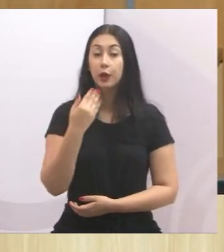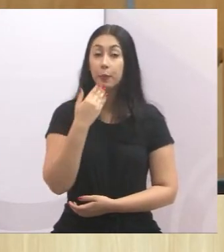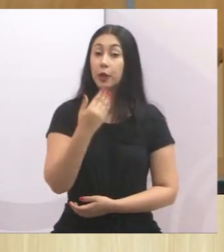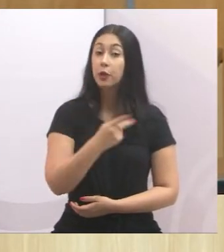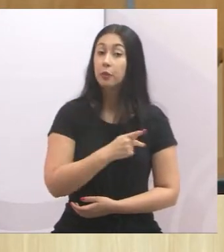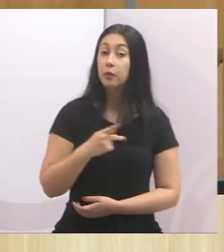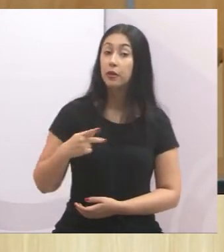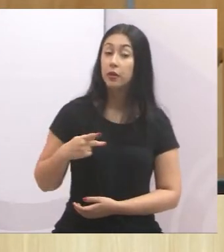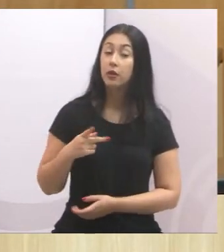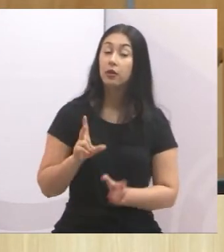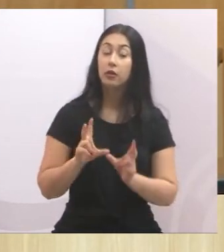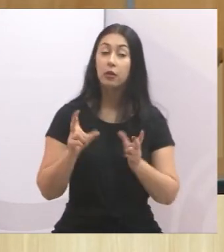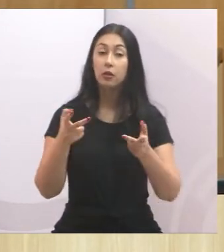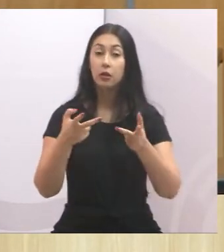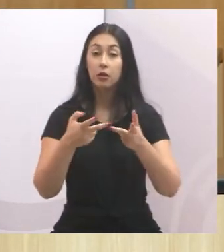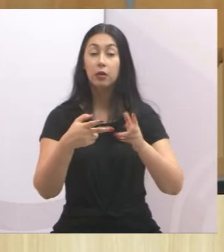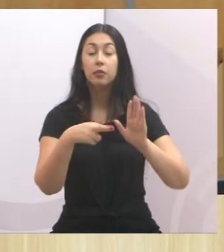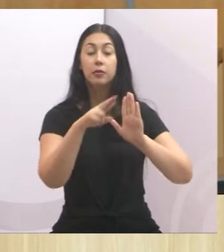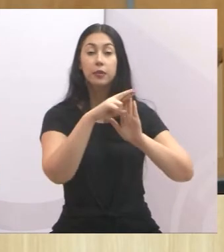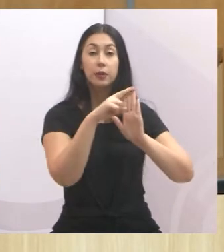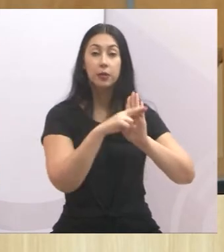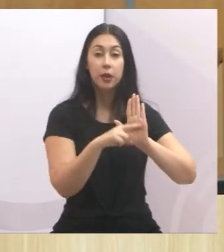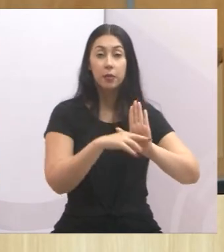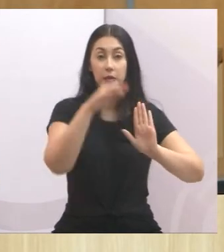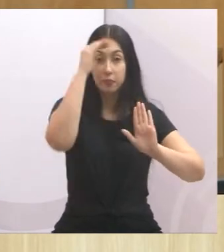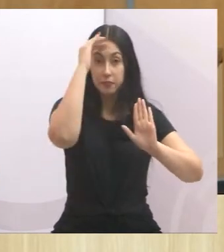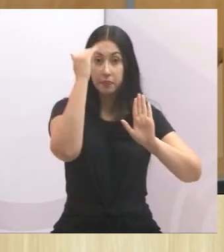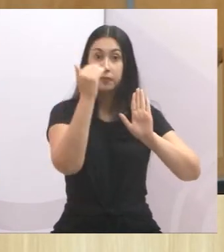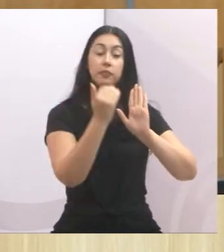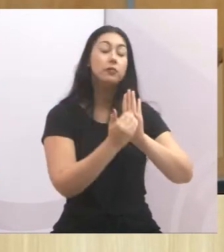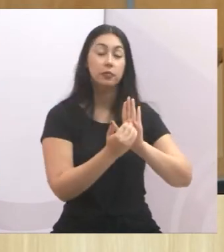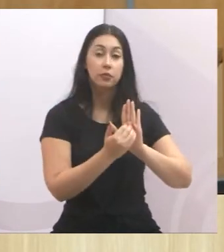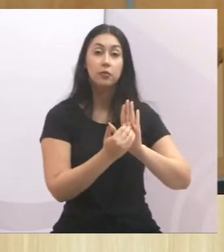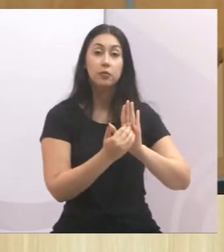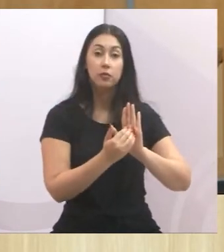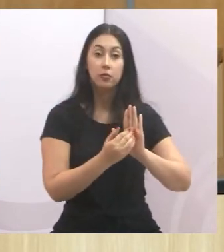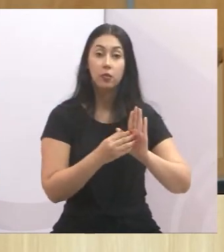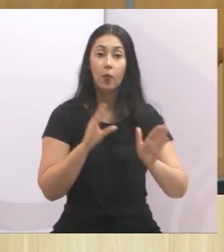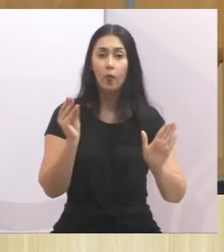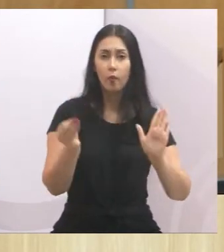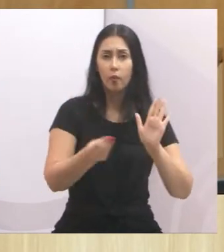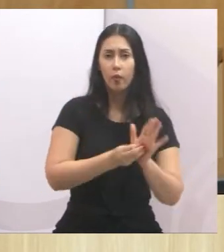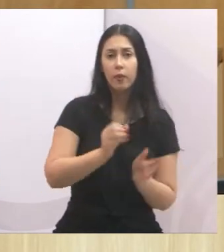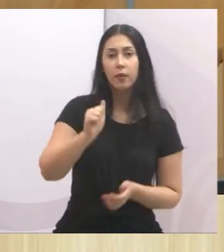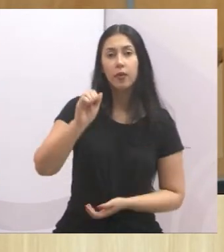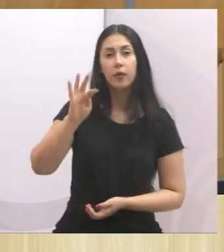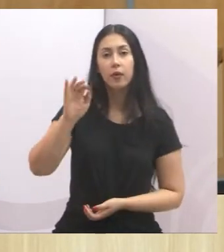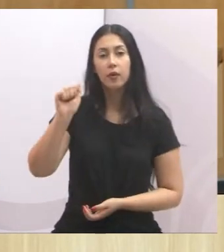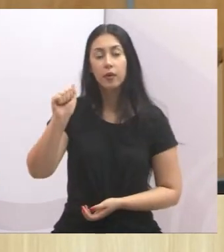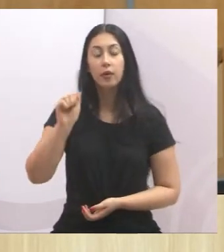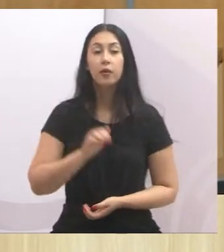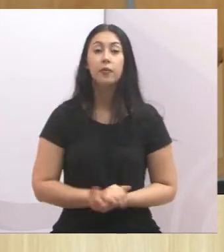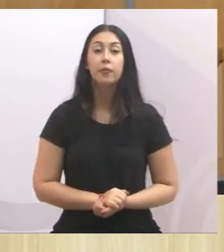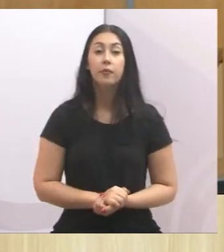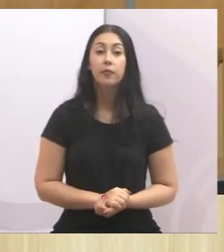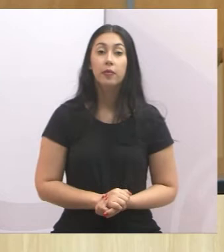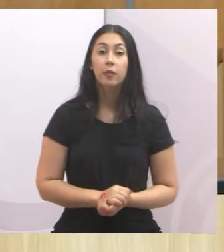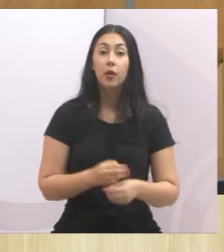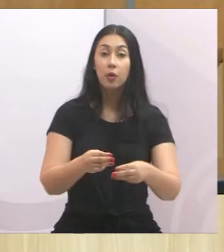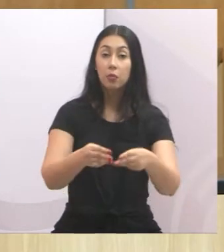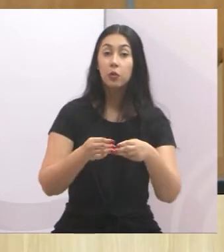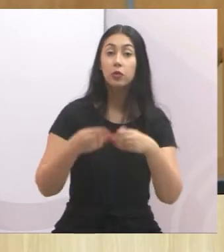senhor presidente dessa Casa, cumpridas as formalidades regimentais, seja constado na ata dos trabalhos dessa sessão o registro de